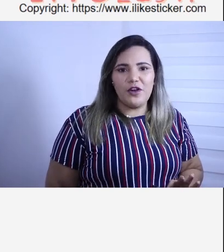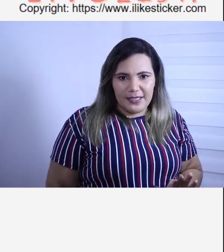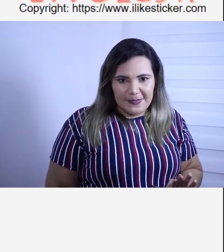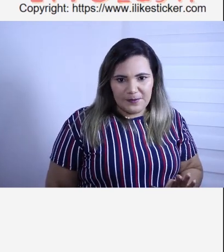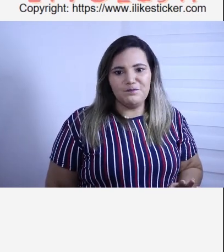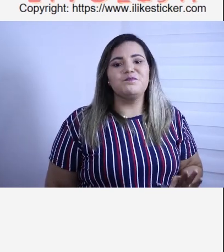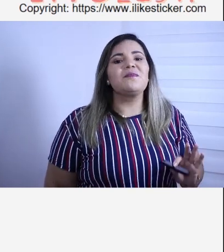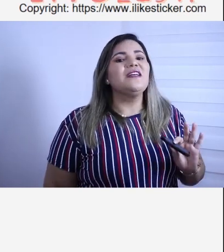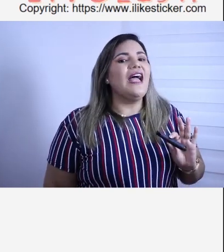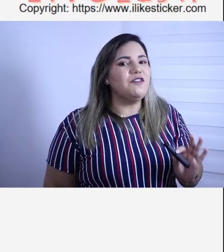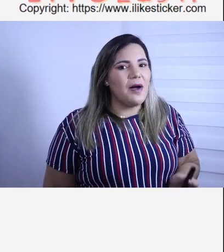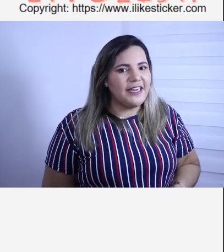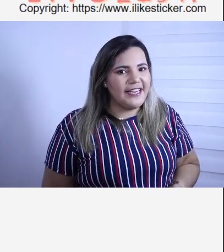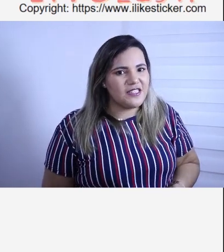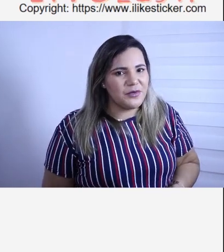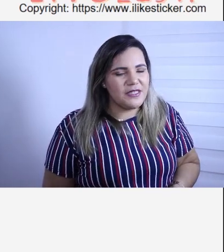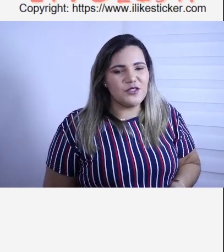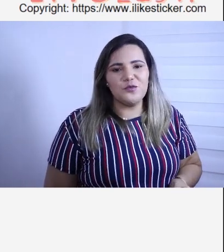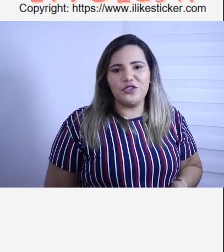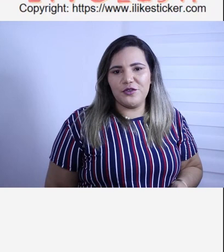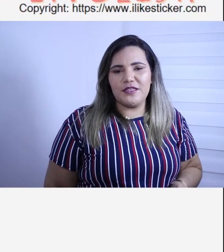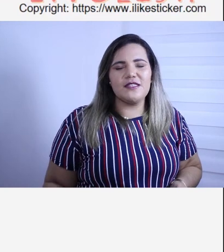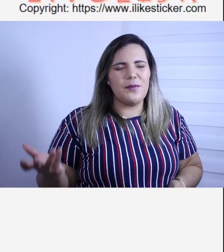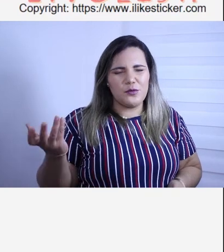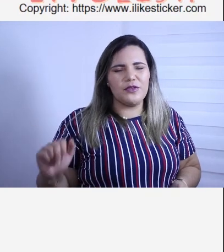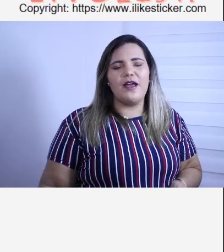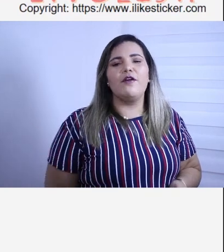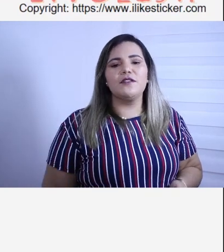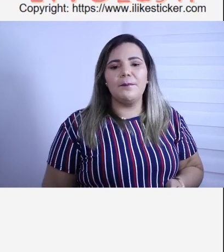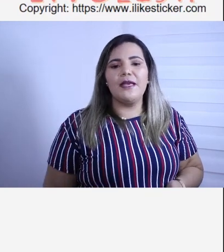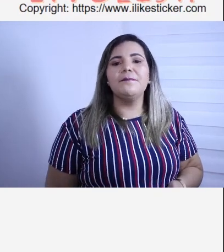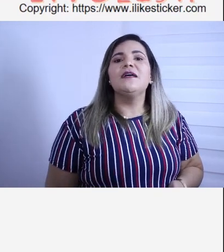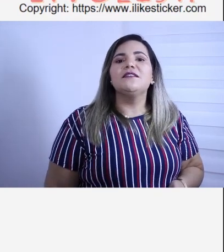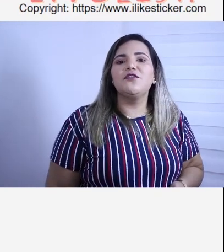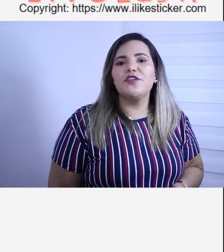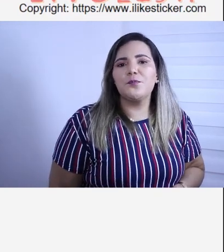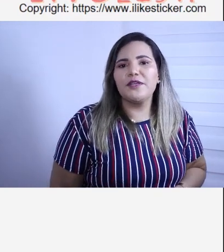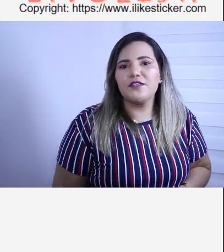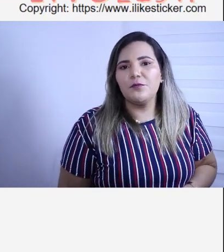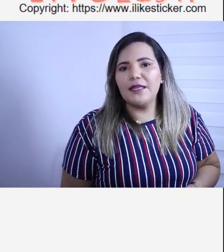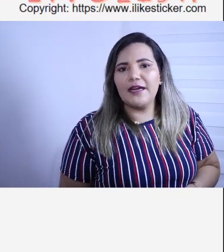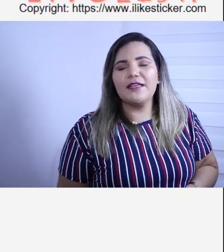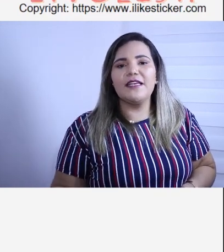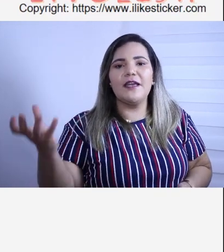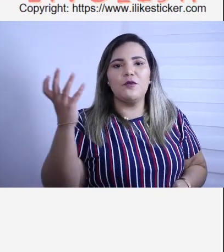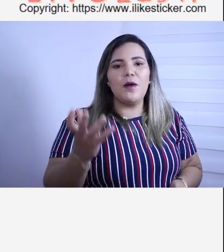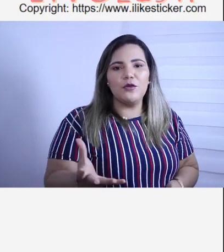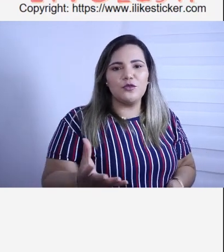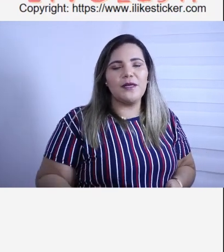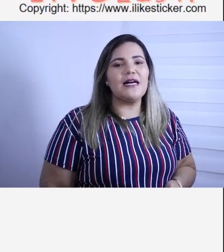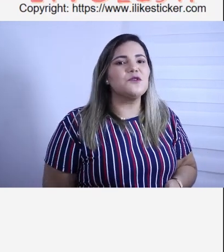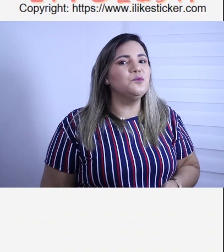assistir friends everybody hates chris todo mundo odeia o chris passou muito michael também the fresh prince of bel-air